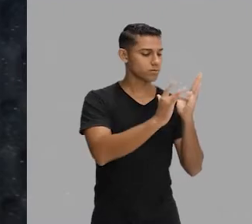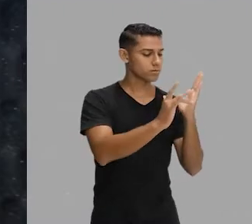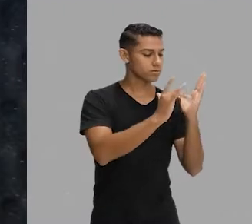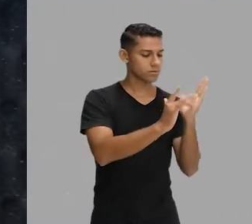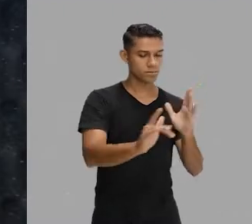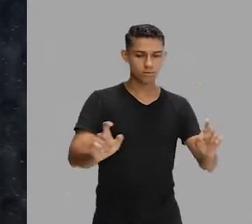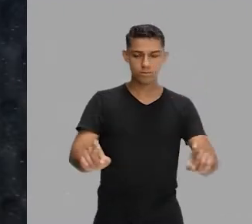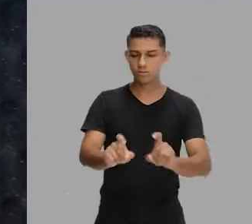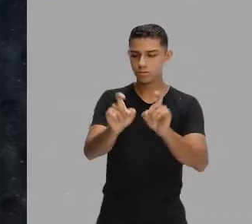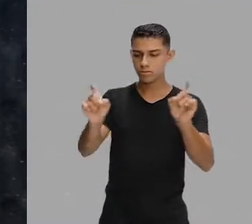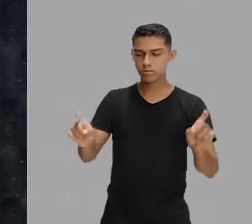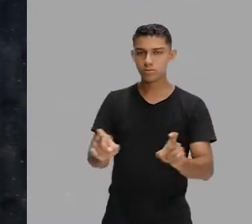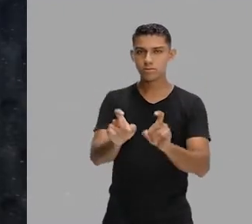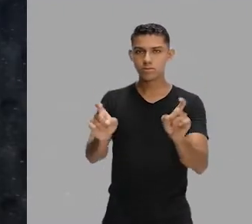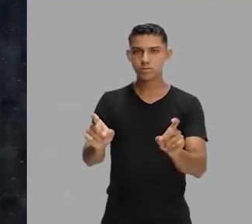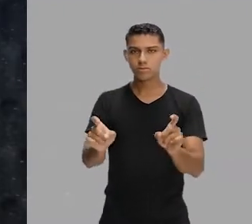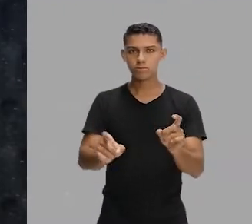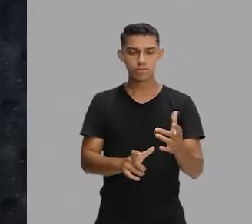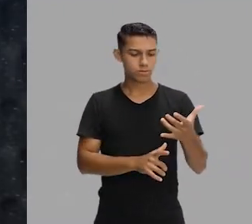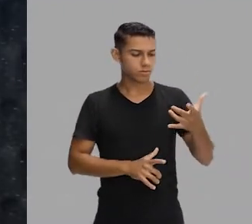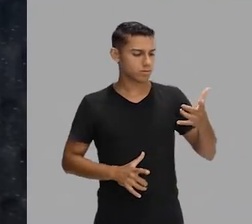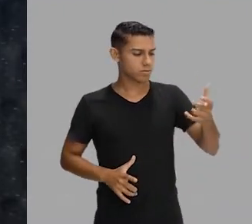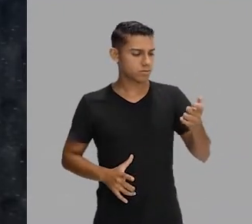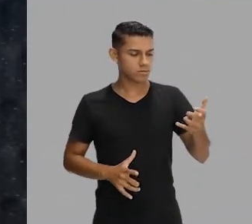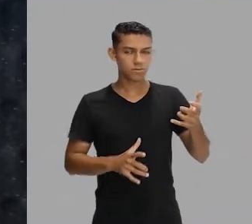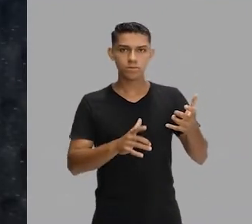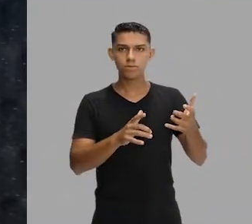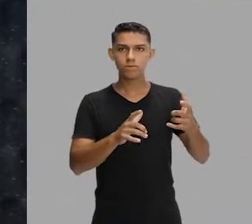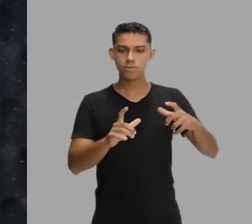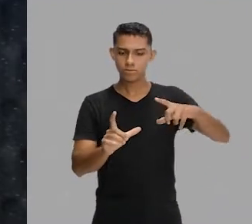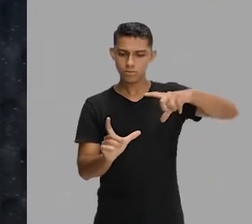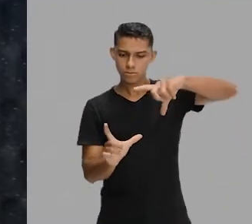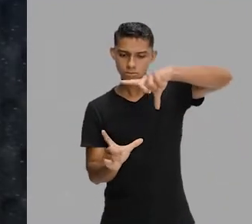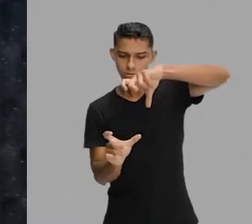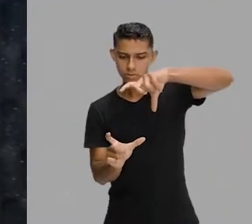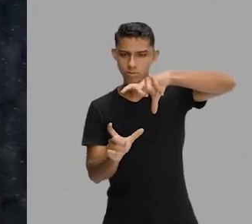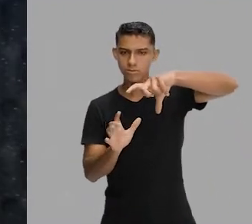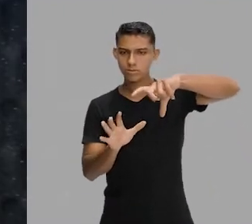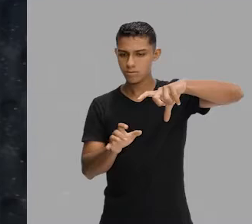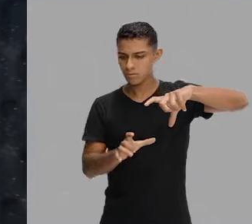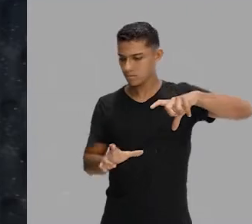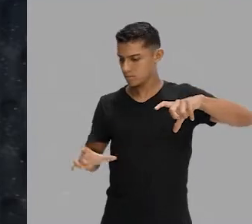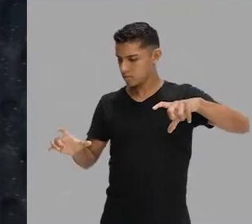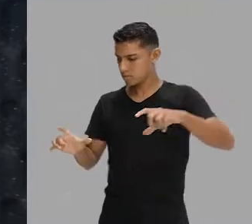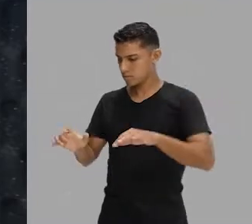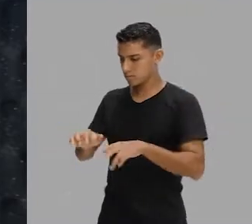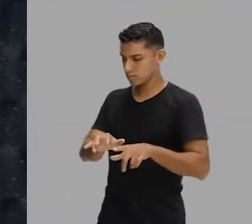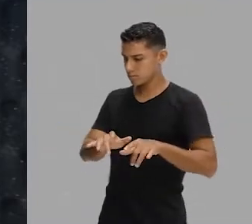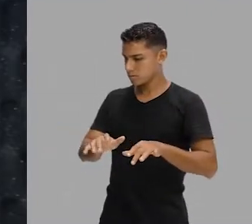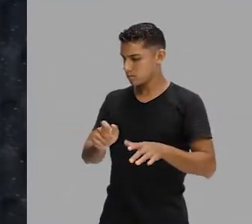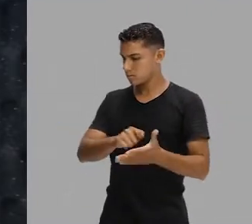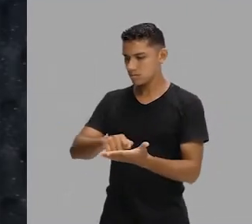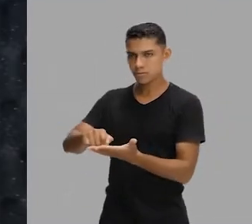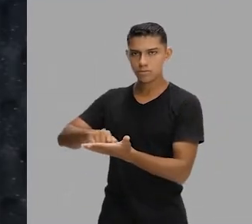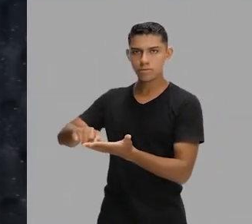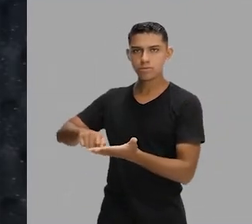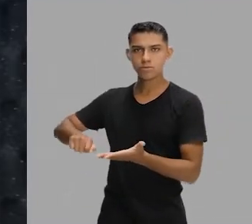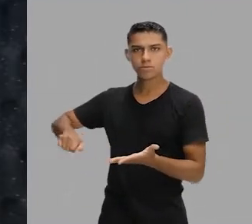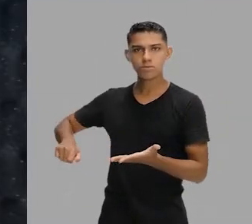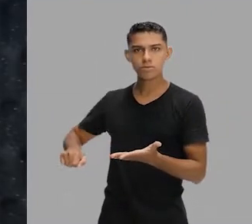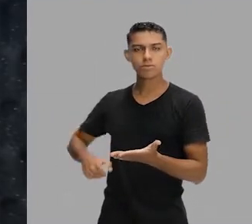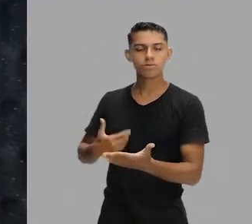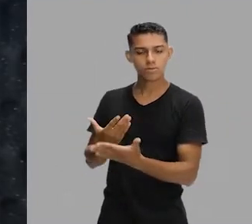notebook, façam o print da tela, né? E aí você passa para o caderno e continua os seus estudos, tudo bem? Vamos